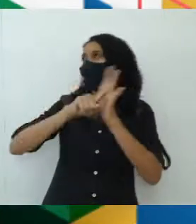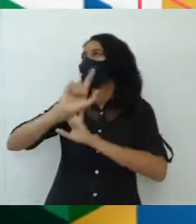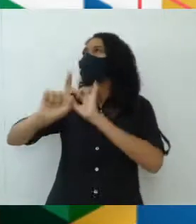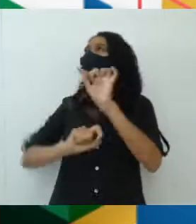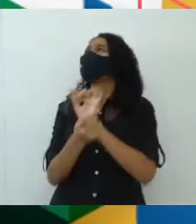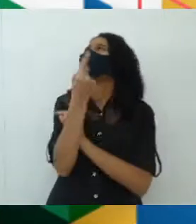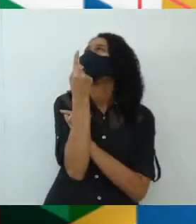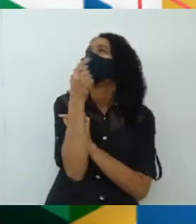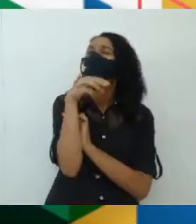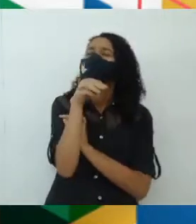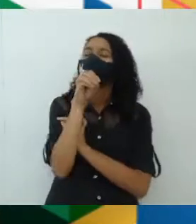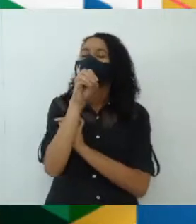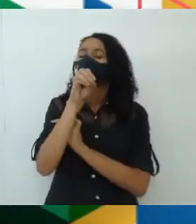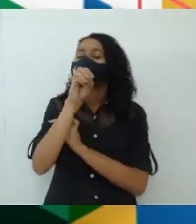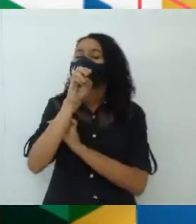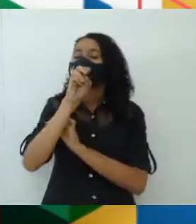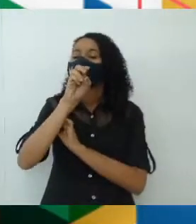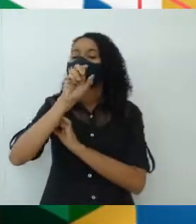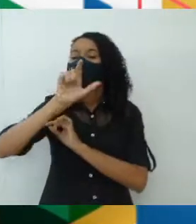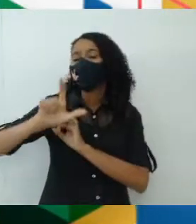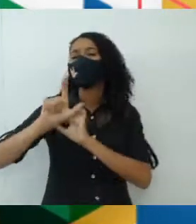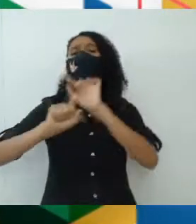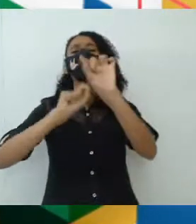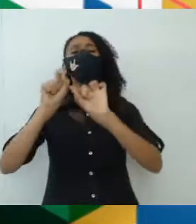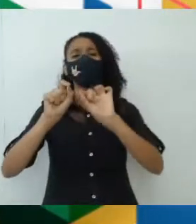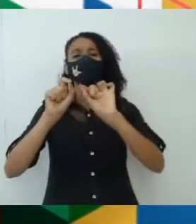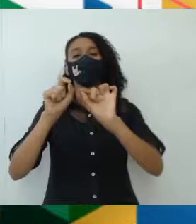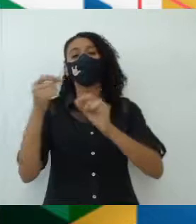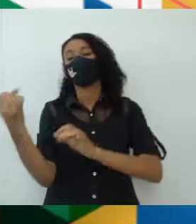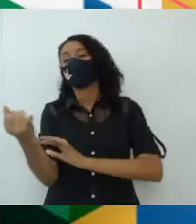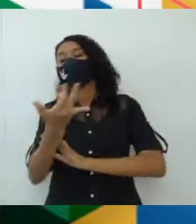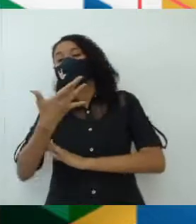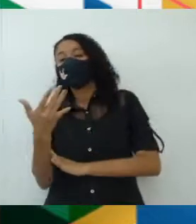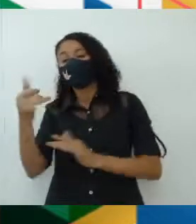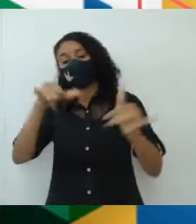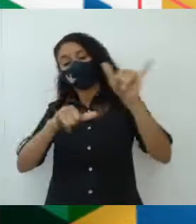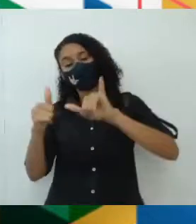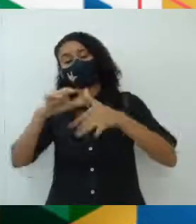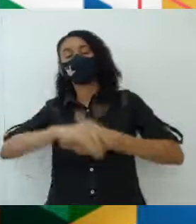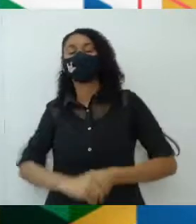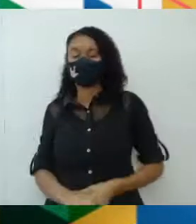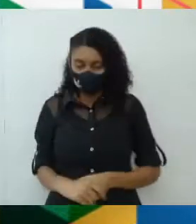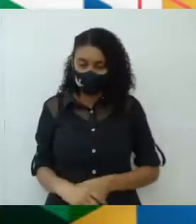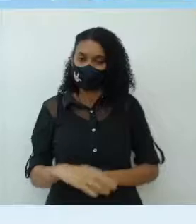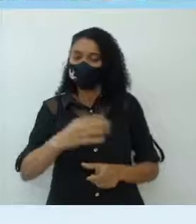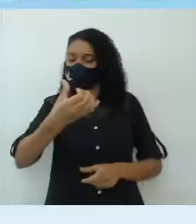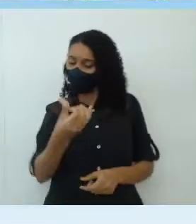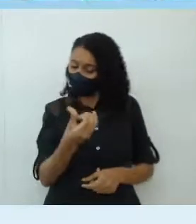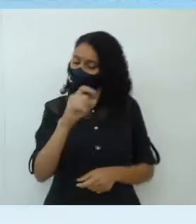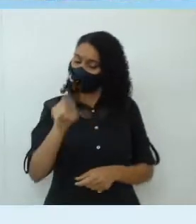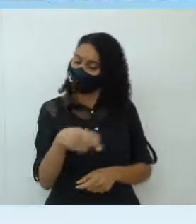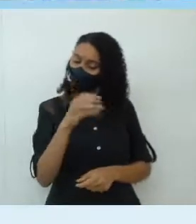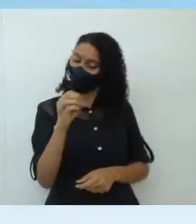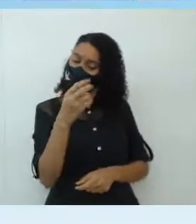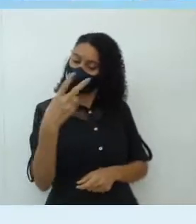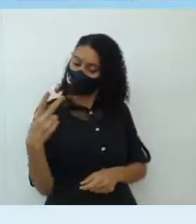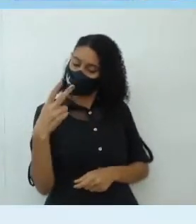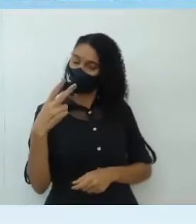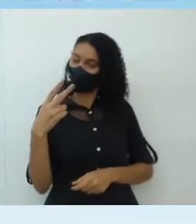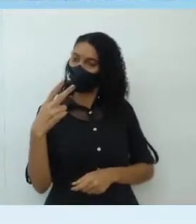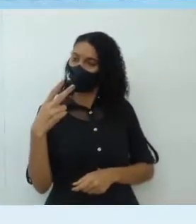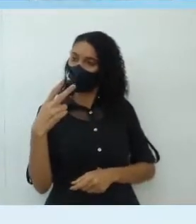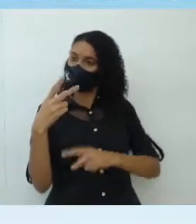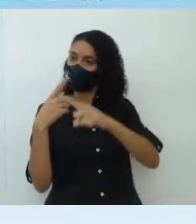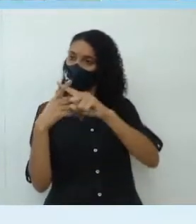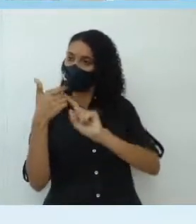é 1 mol? 1 mol é a forma química de contar. Então, 6,02 vezes 10 a 23